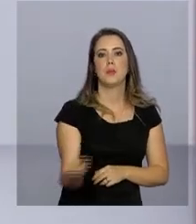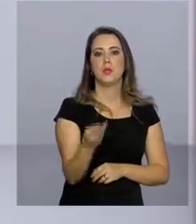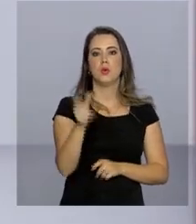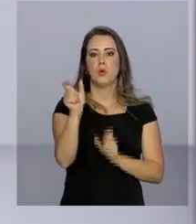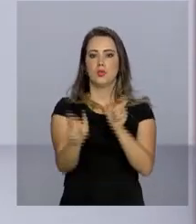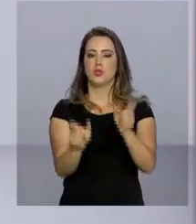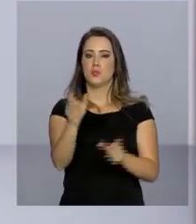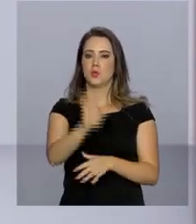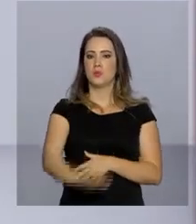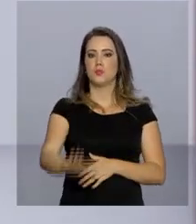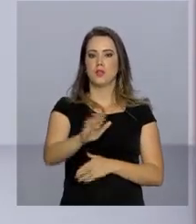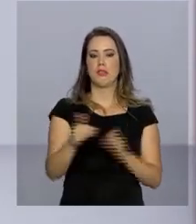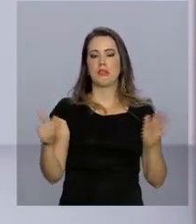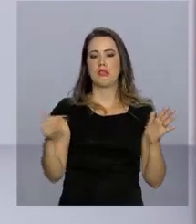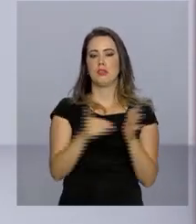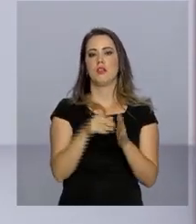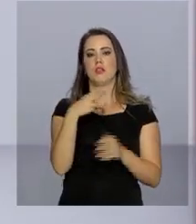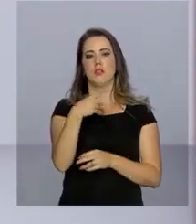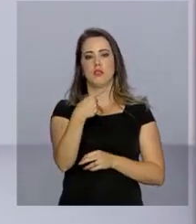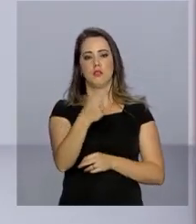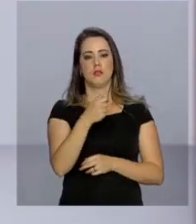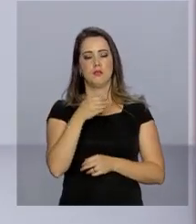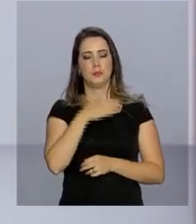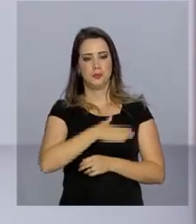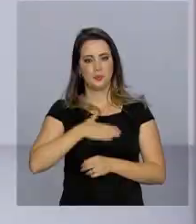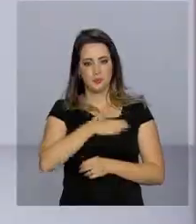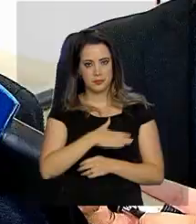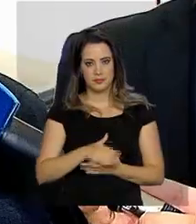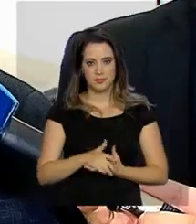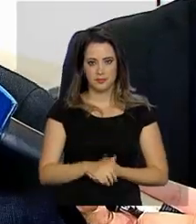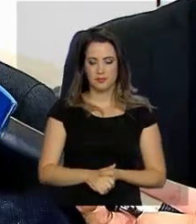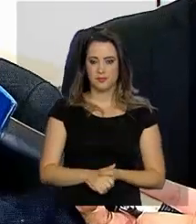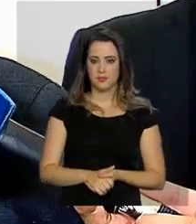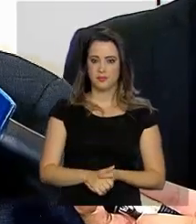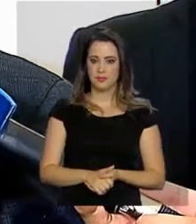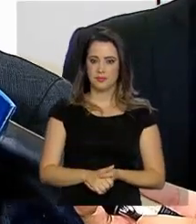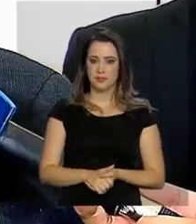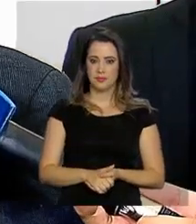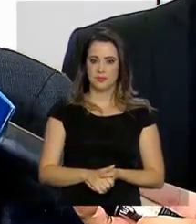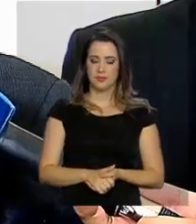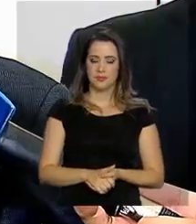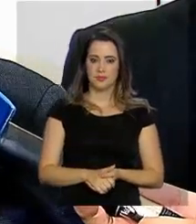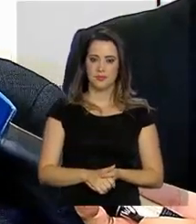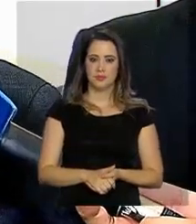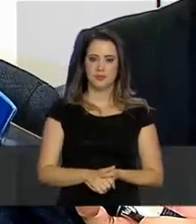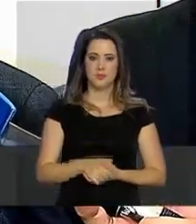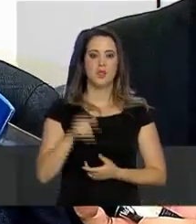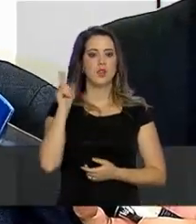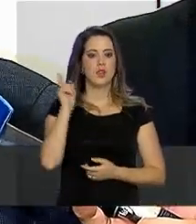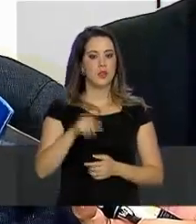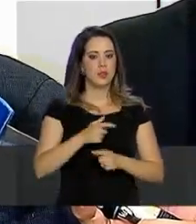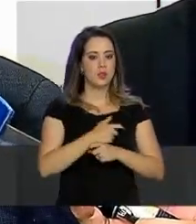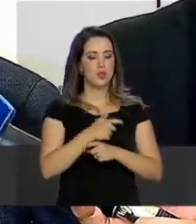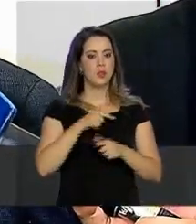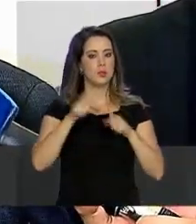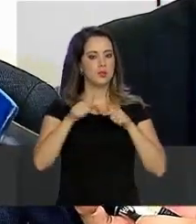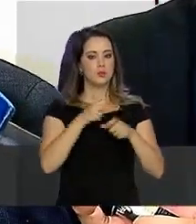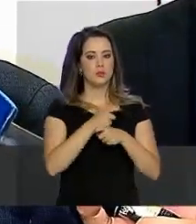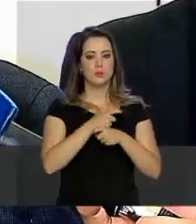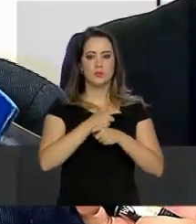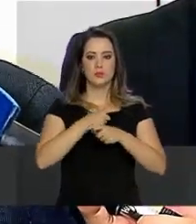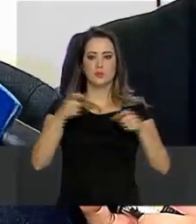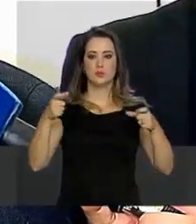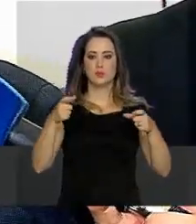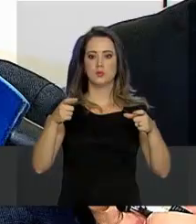de crianças até o dia 31 de agosto essa é uma grande ação que é importante